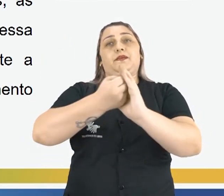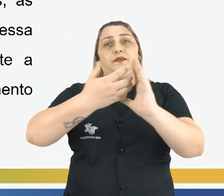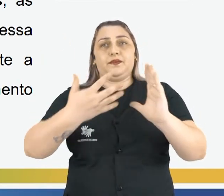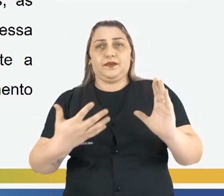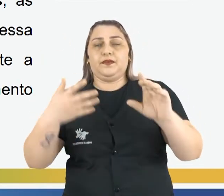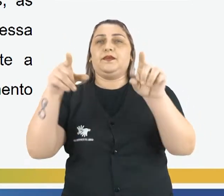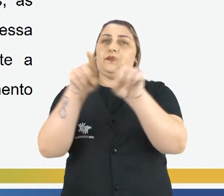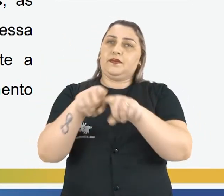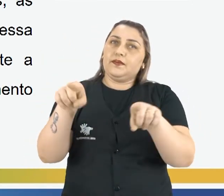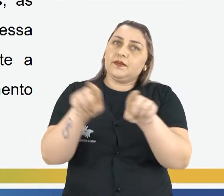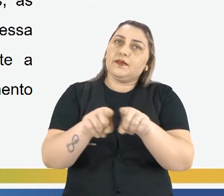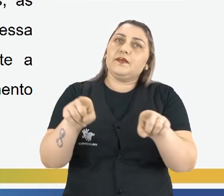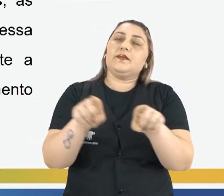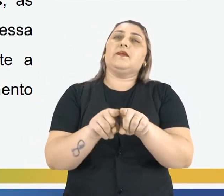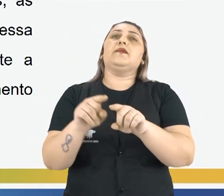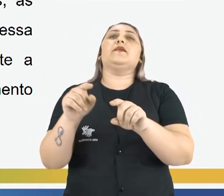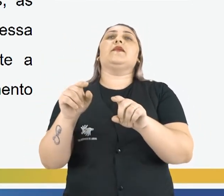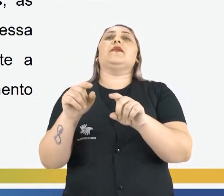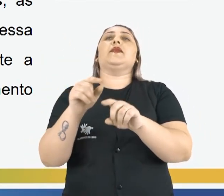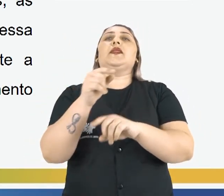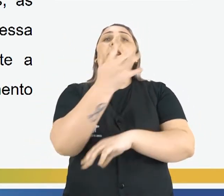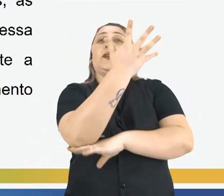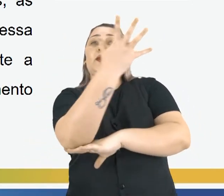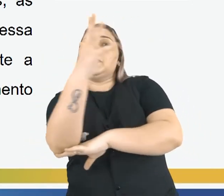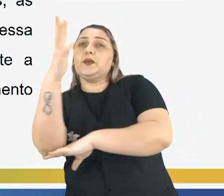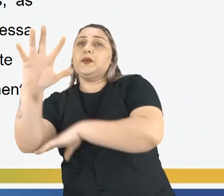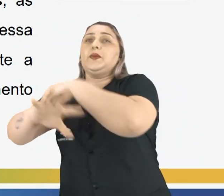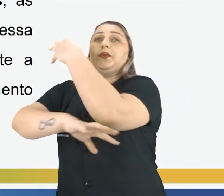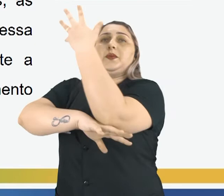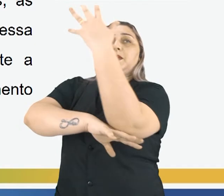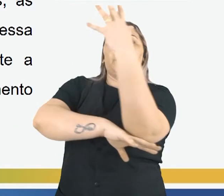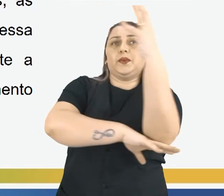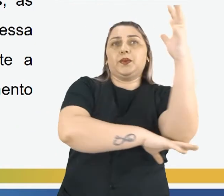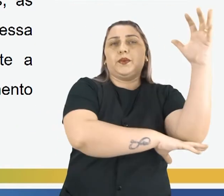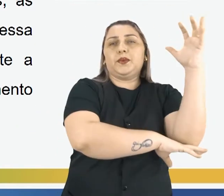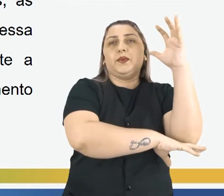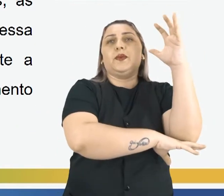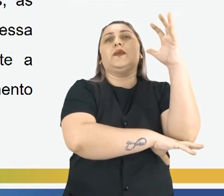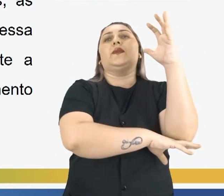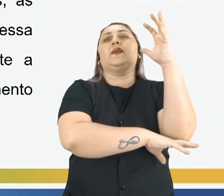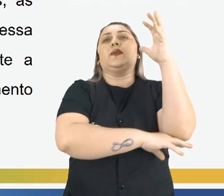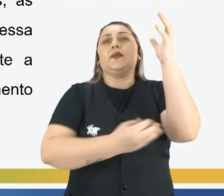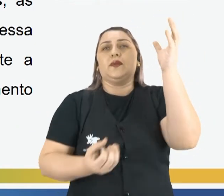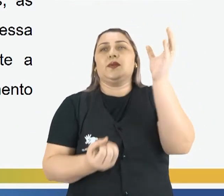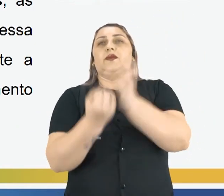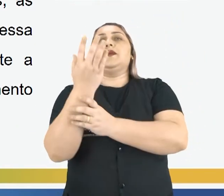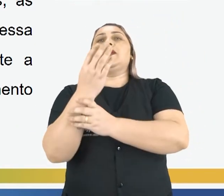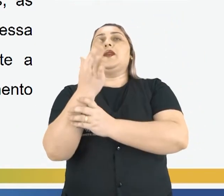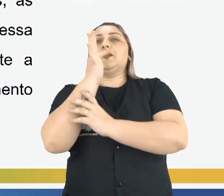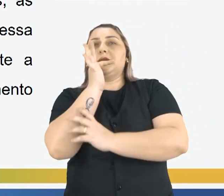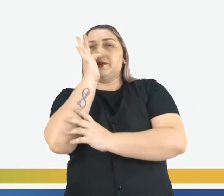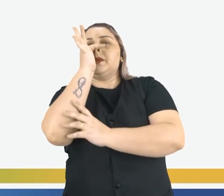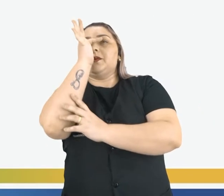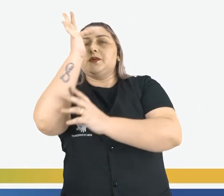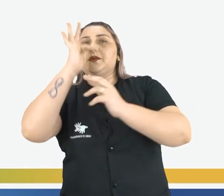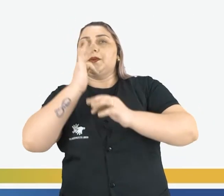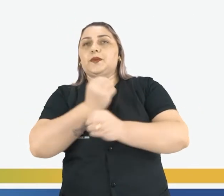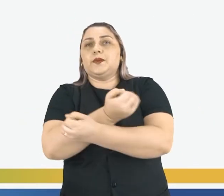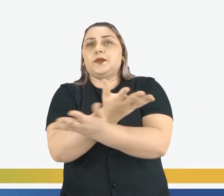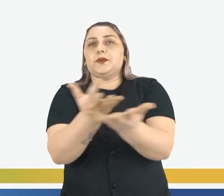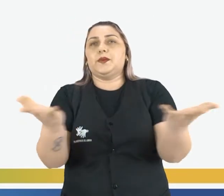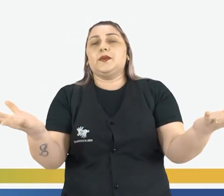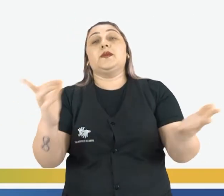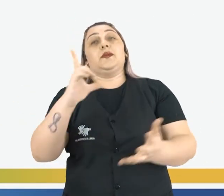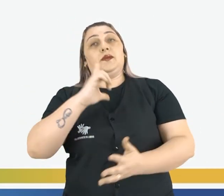Caracteriza-se também pelo reflorestamento da flora terrestre. É quando aparecem as nossas queridas e lindas flores. Mas